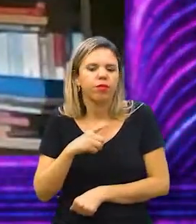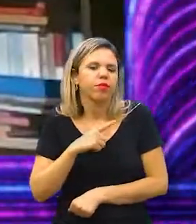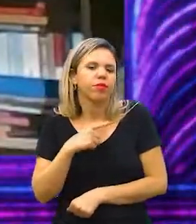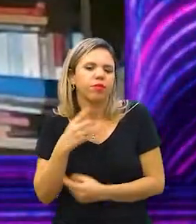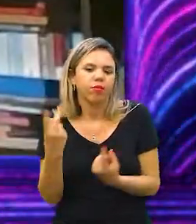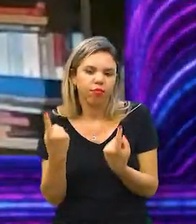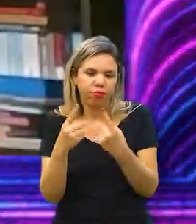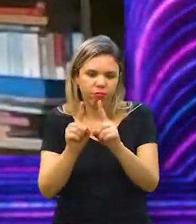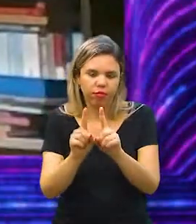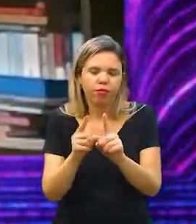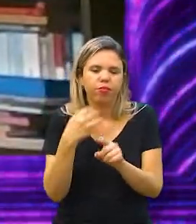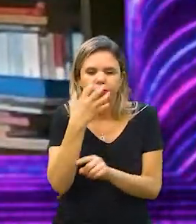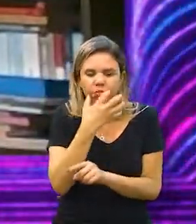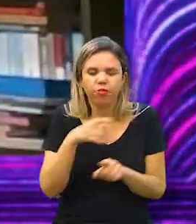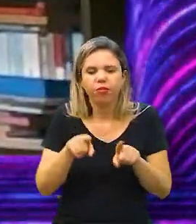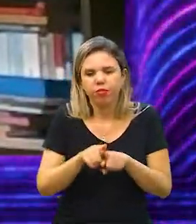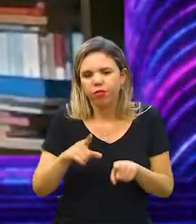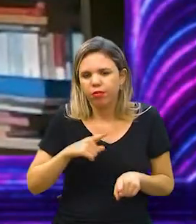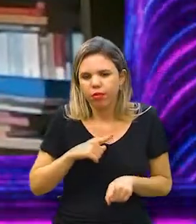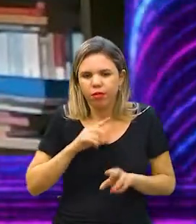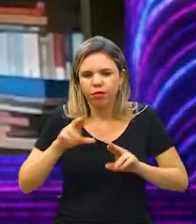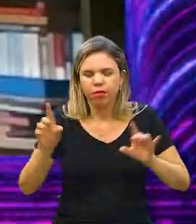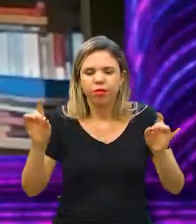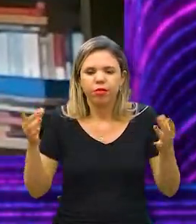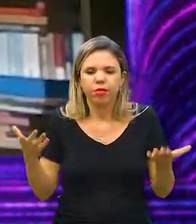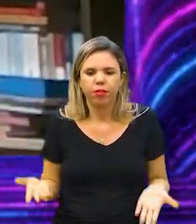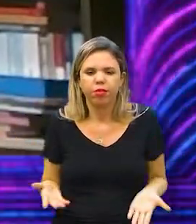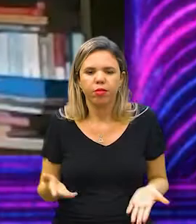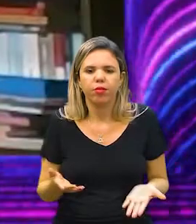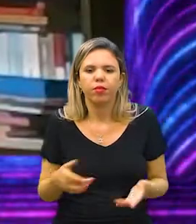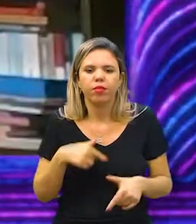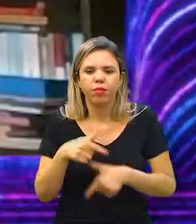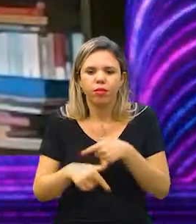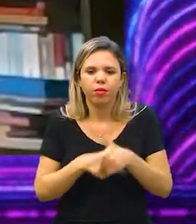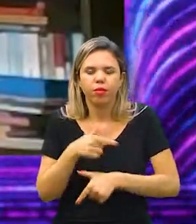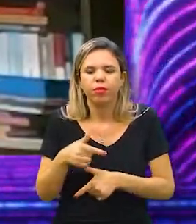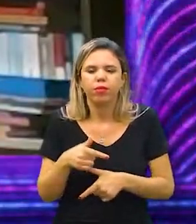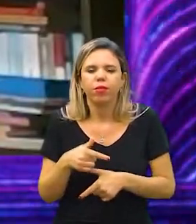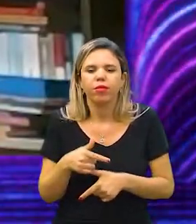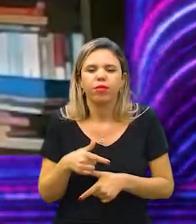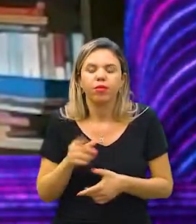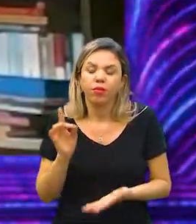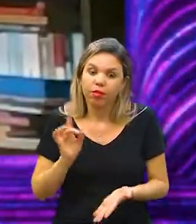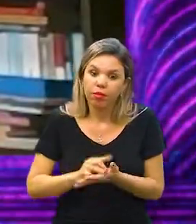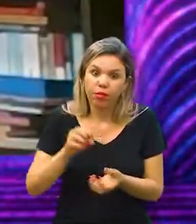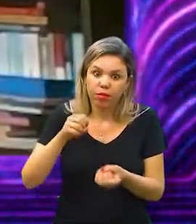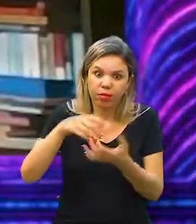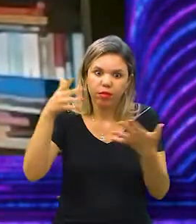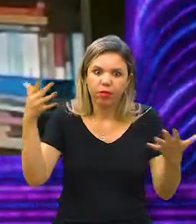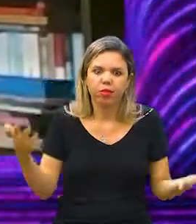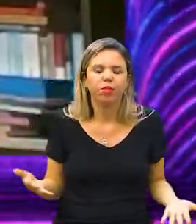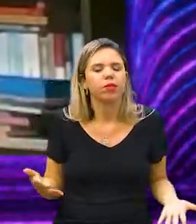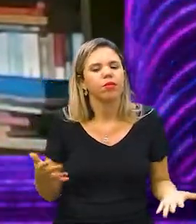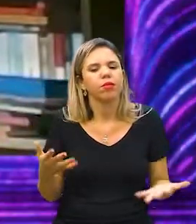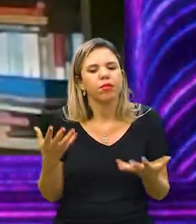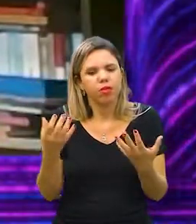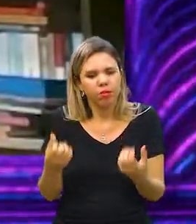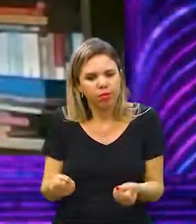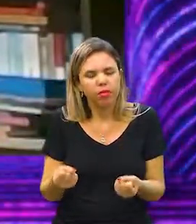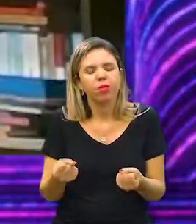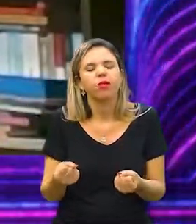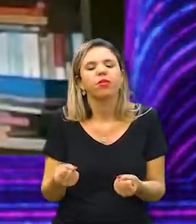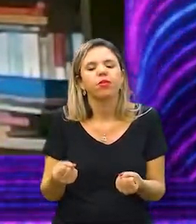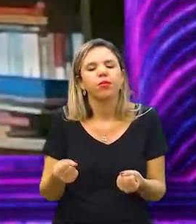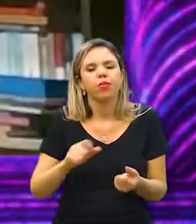o romance, também tem esse diferencial, que eu trabalho com essa parte de realismo mágico, então eu